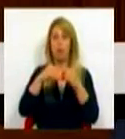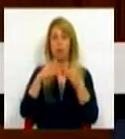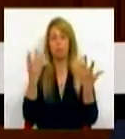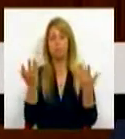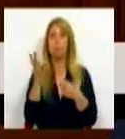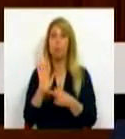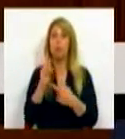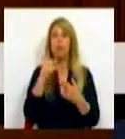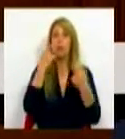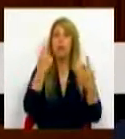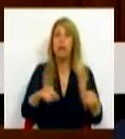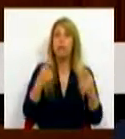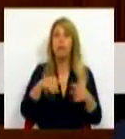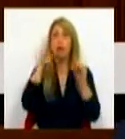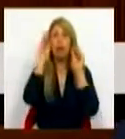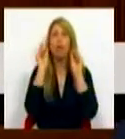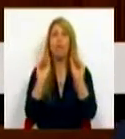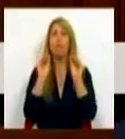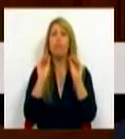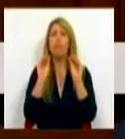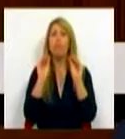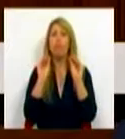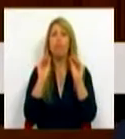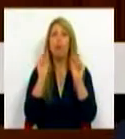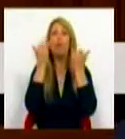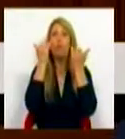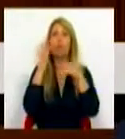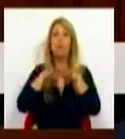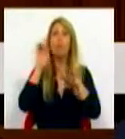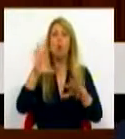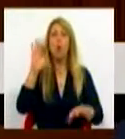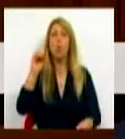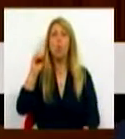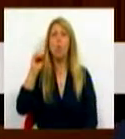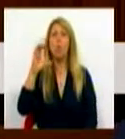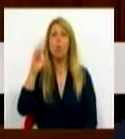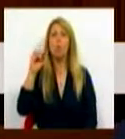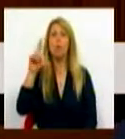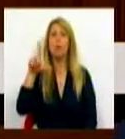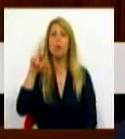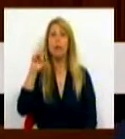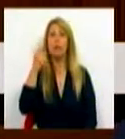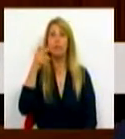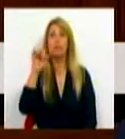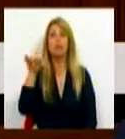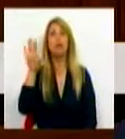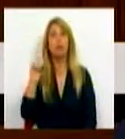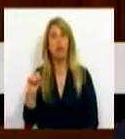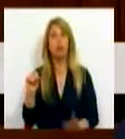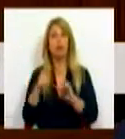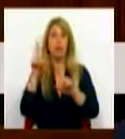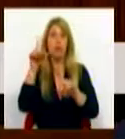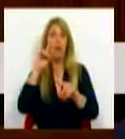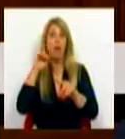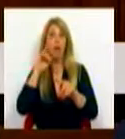ter informação sobre a parte dos colaterais e, portanto, as garantias prestadas pelos devedores ao